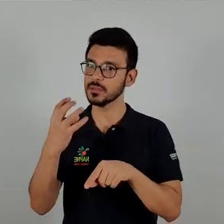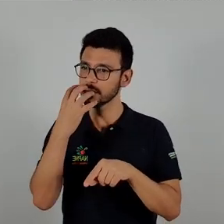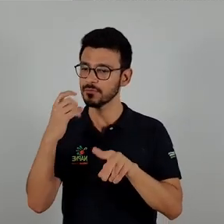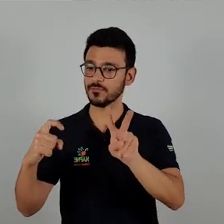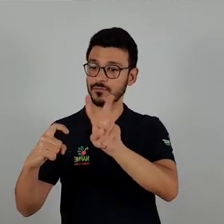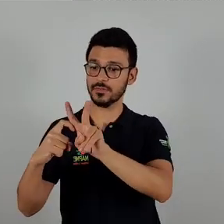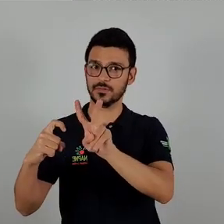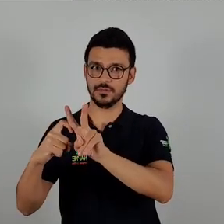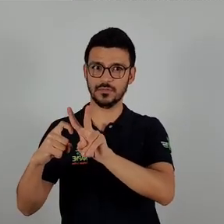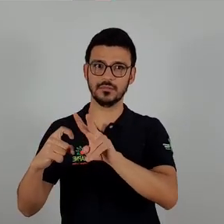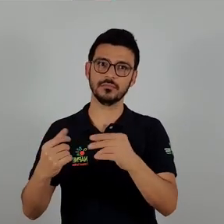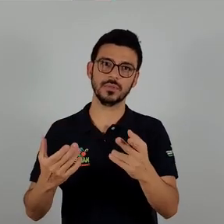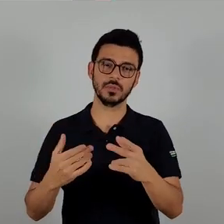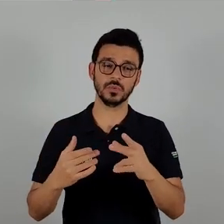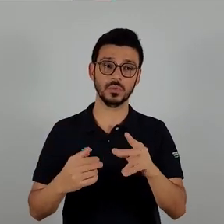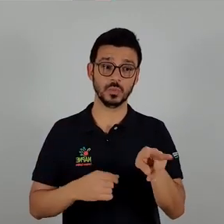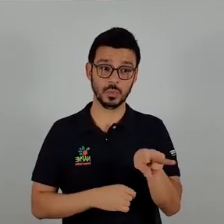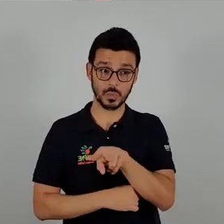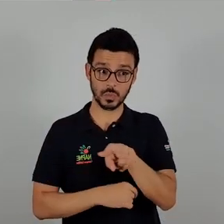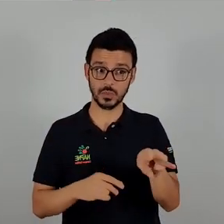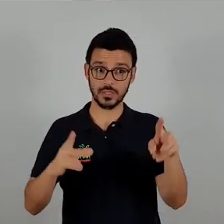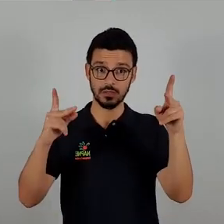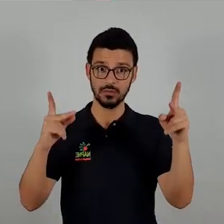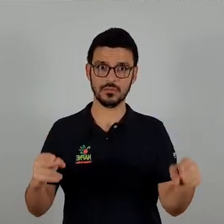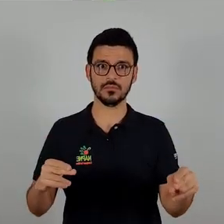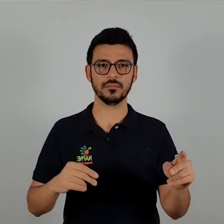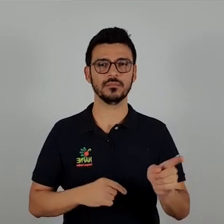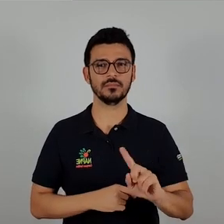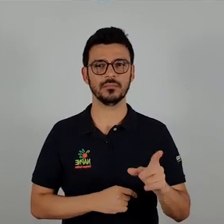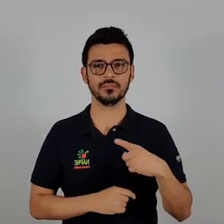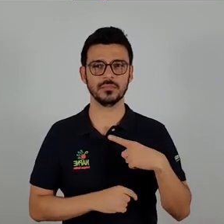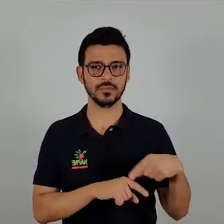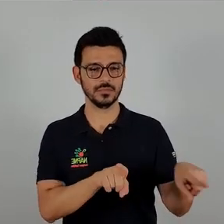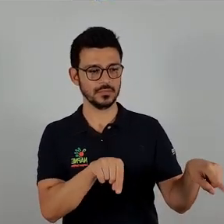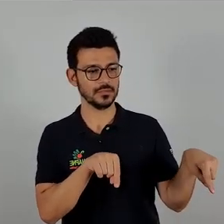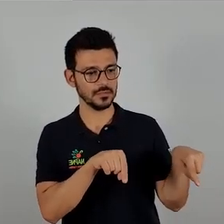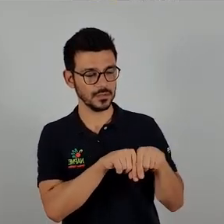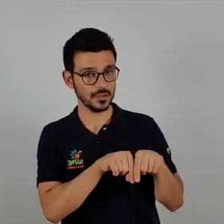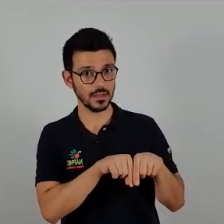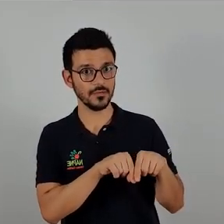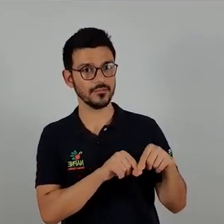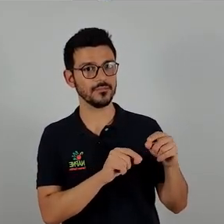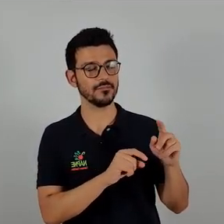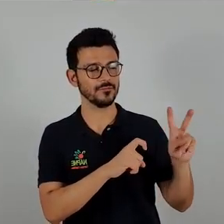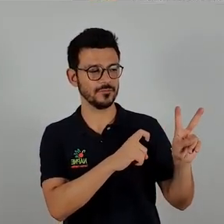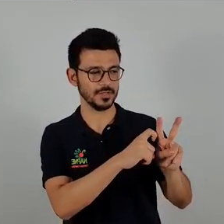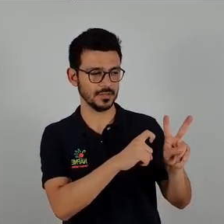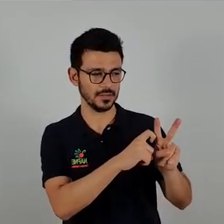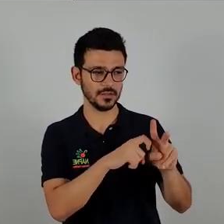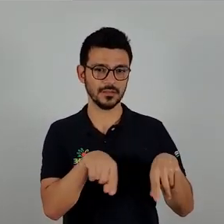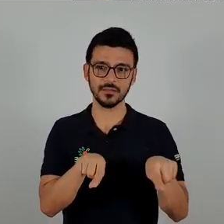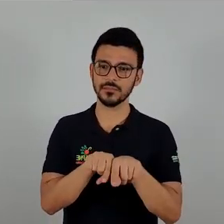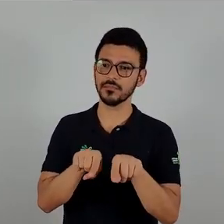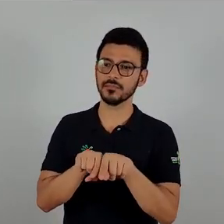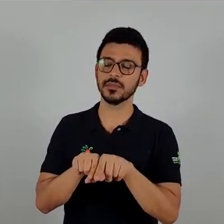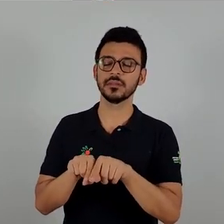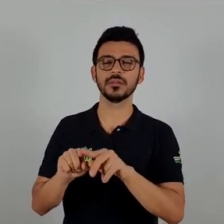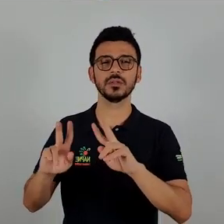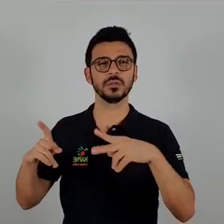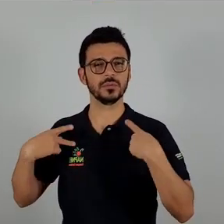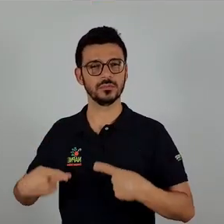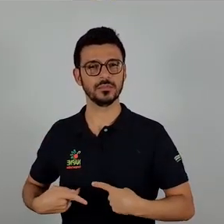da medicina humana, atendo ambas espécies. E quando se trata os dois, é exatamente isso que a gente consegue, né? Tá?